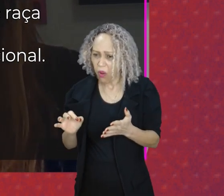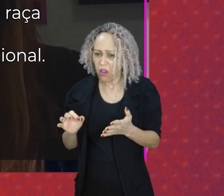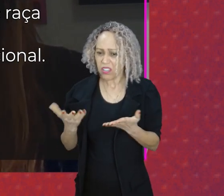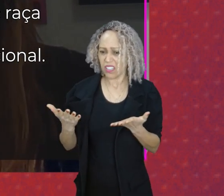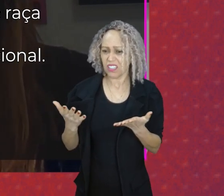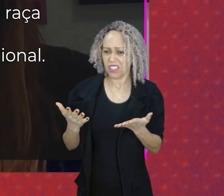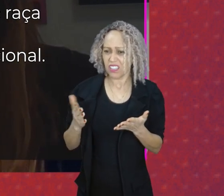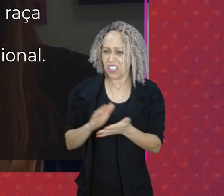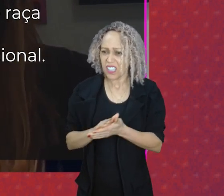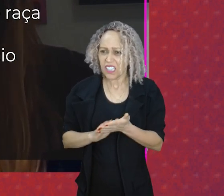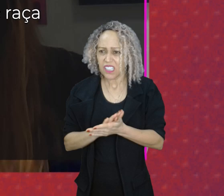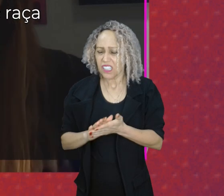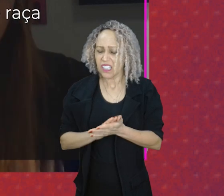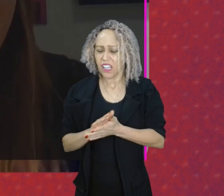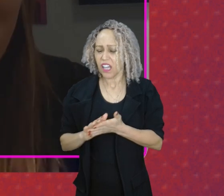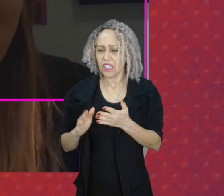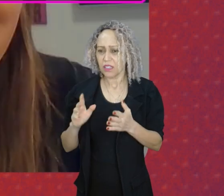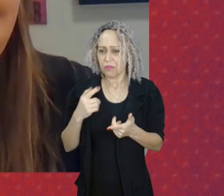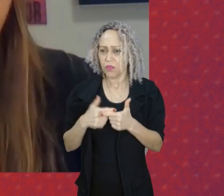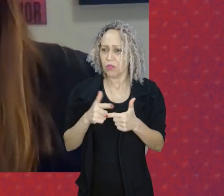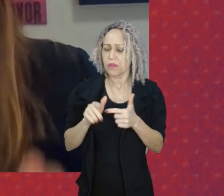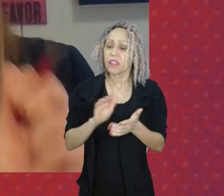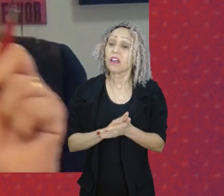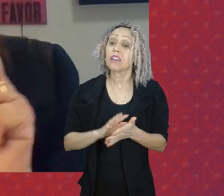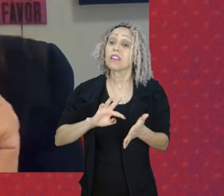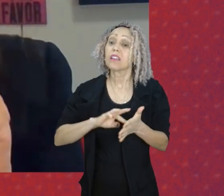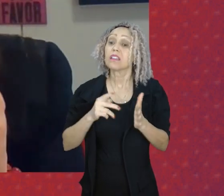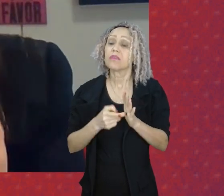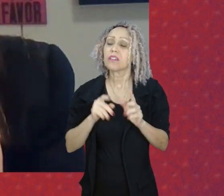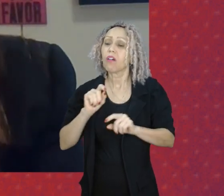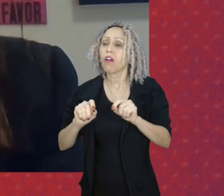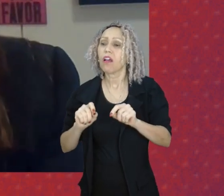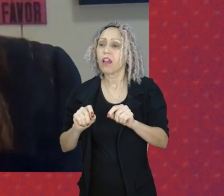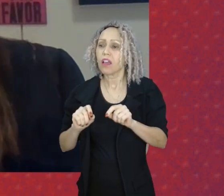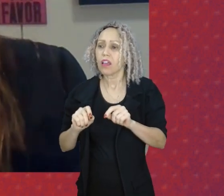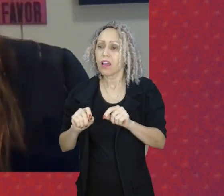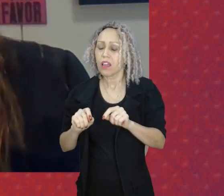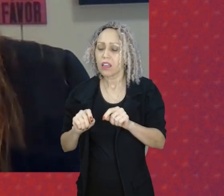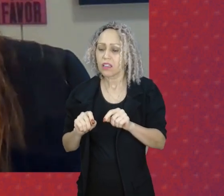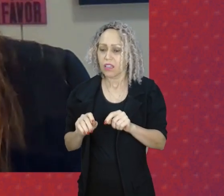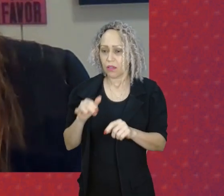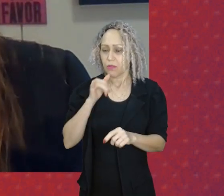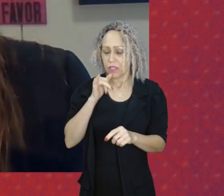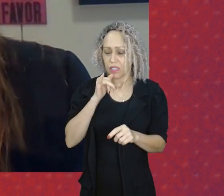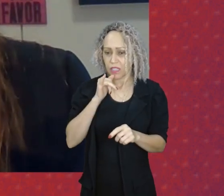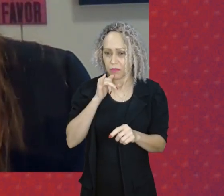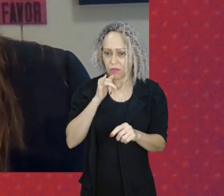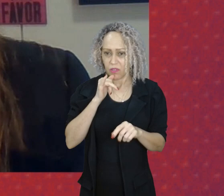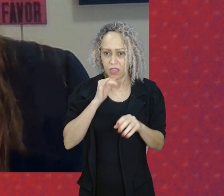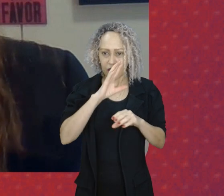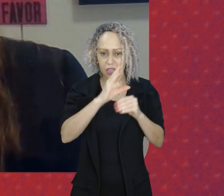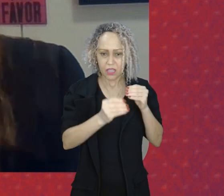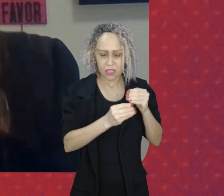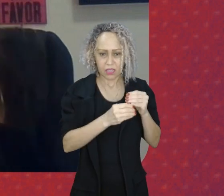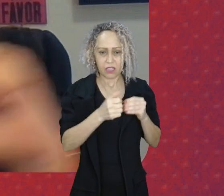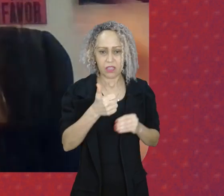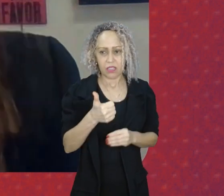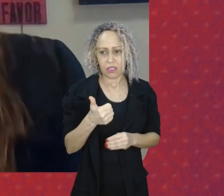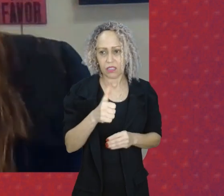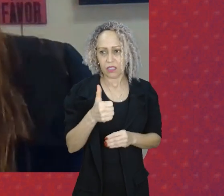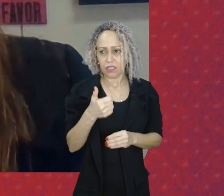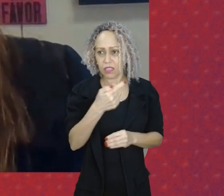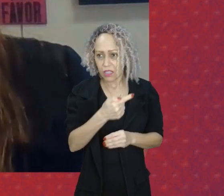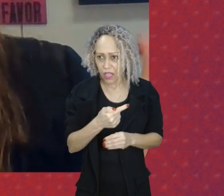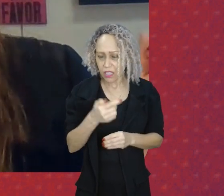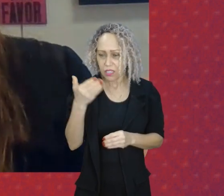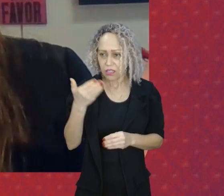antes da promulgação da emenda constitucional. O que isso significa? Que essa autoanistia da emenda constitucional 117 de 2022